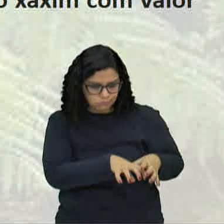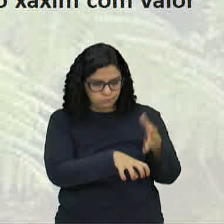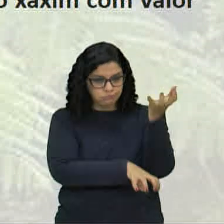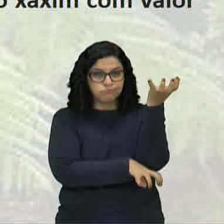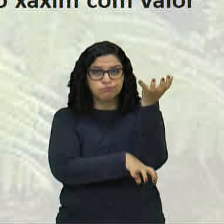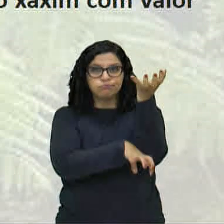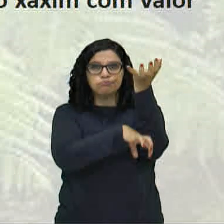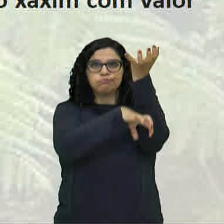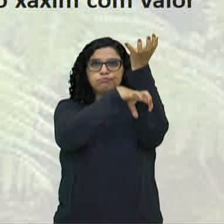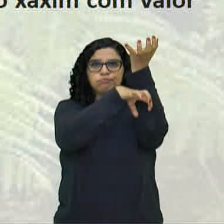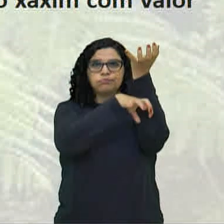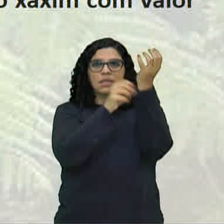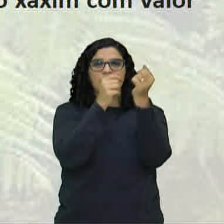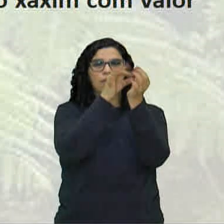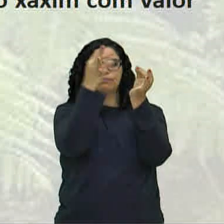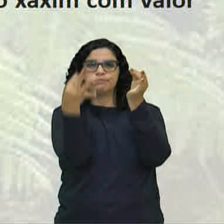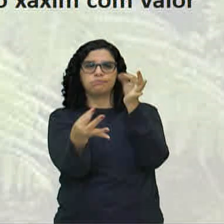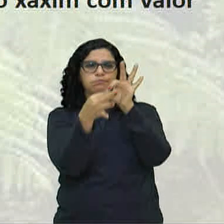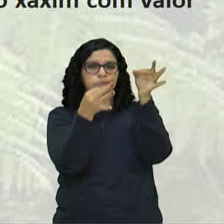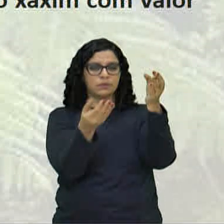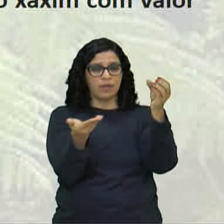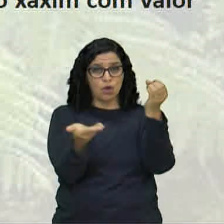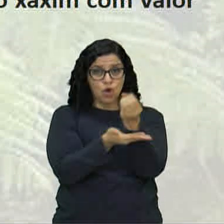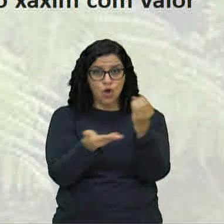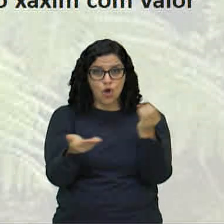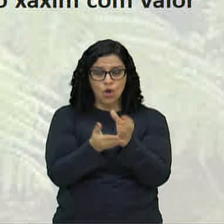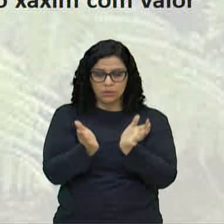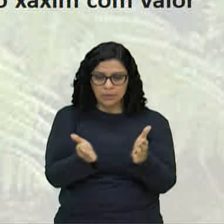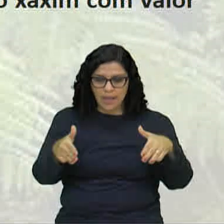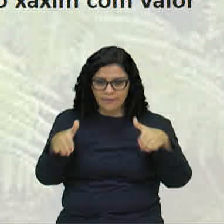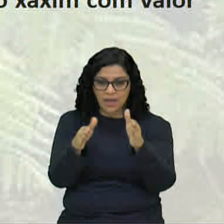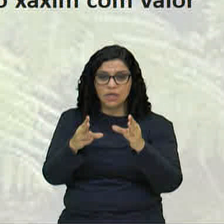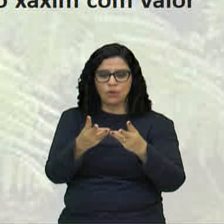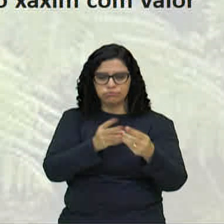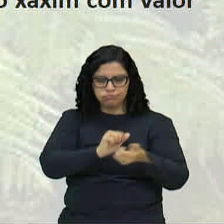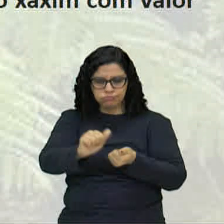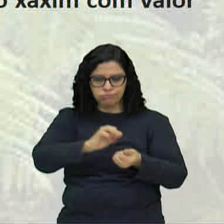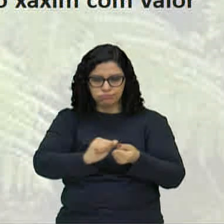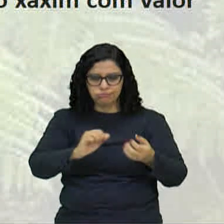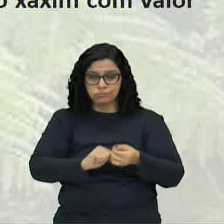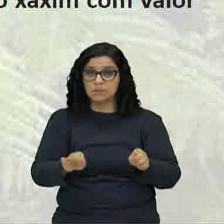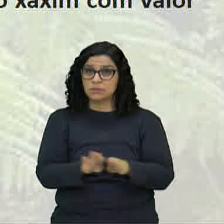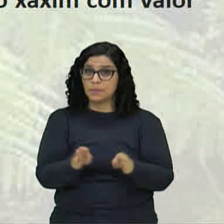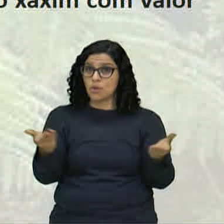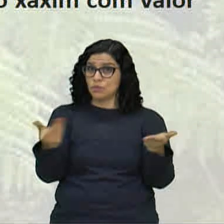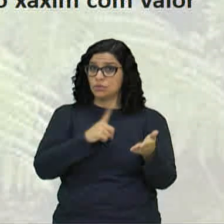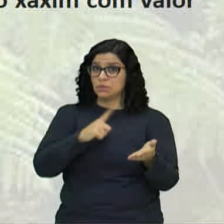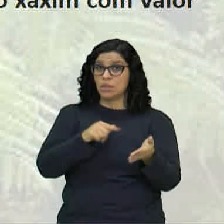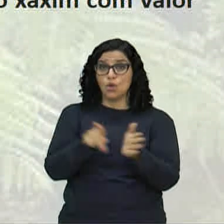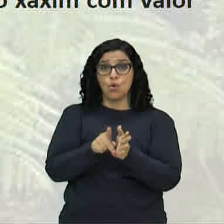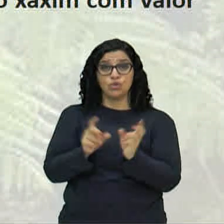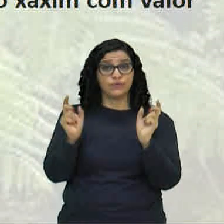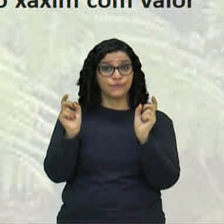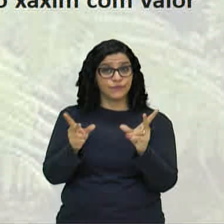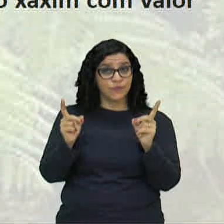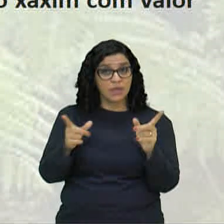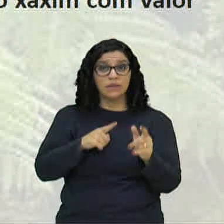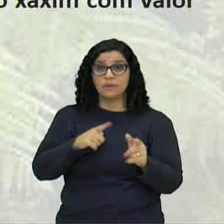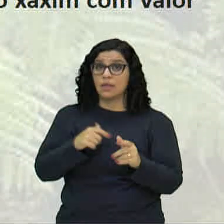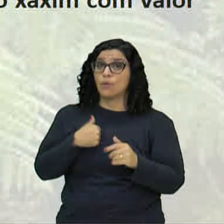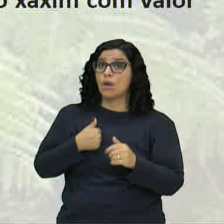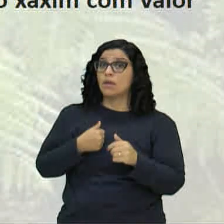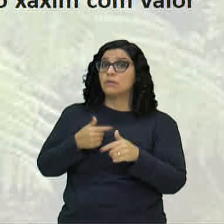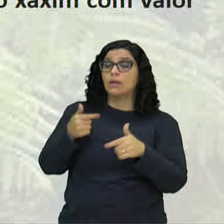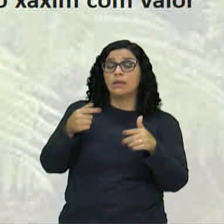as folhas. Esse tronco é cortado em vasos, placas ou desfibrado. Hoje, o xaxim com valor comercial está